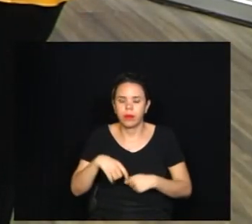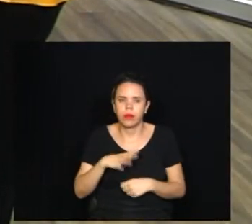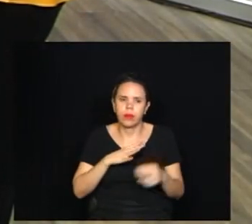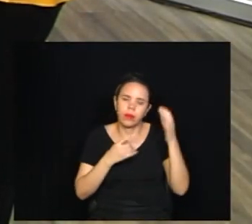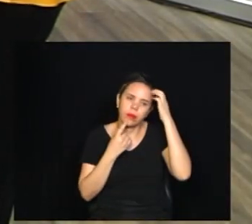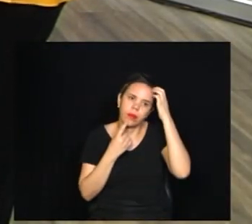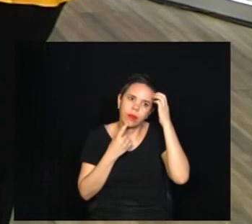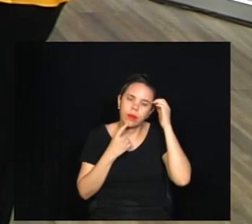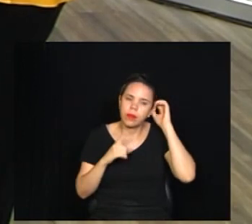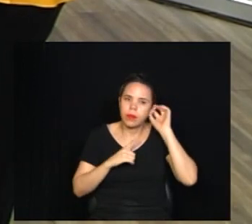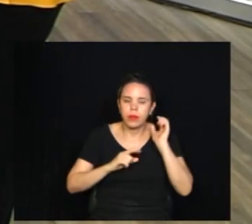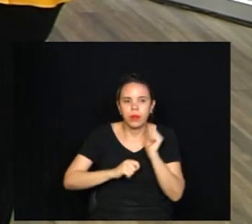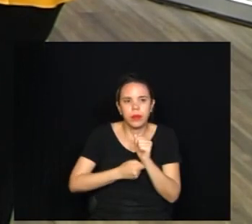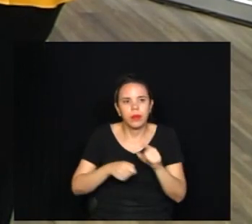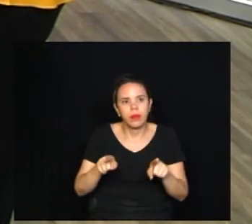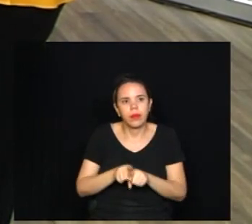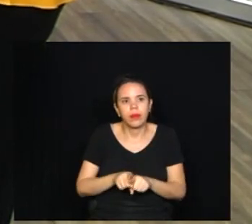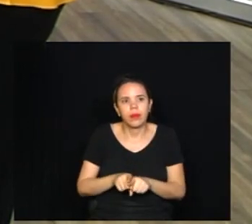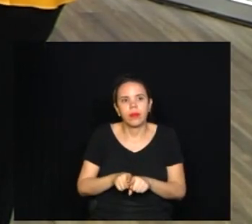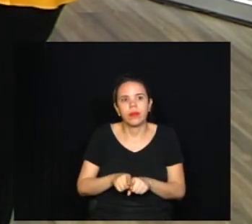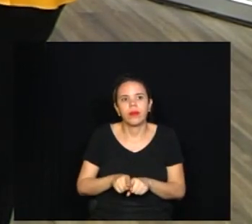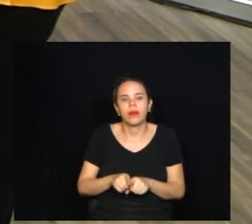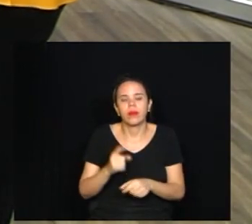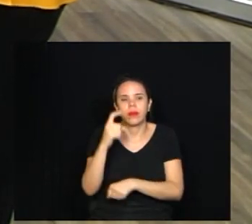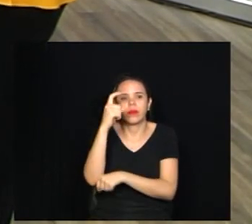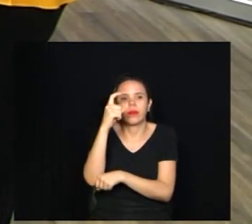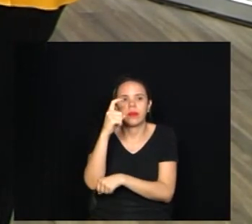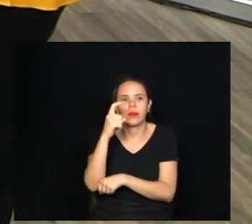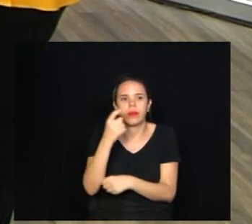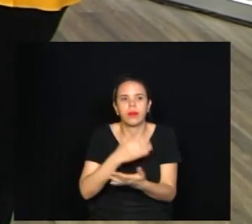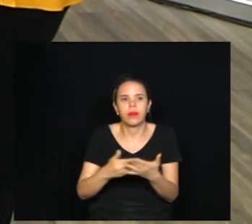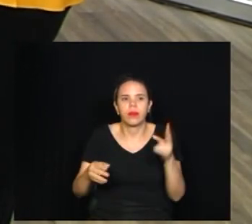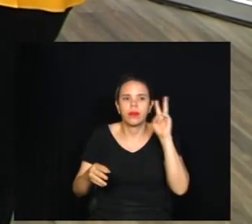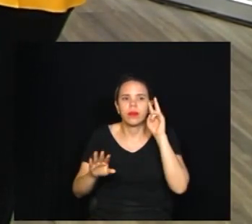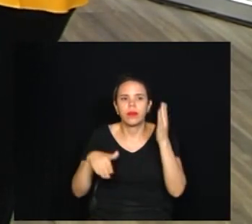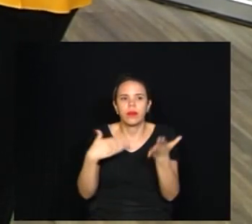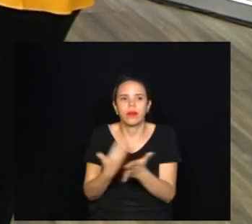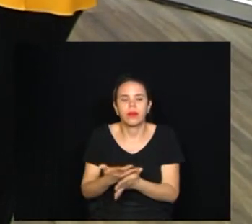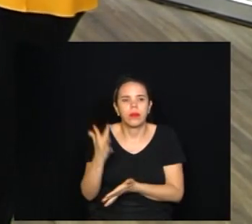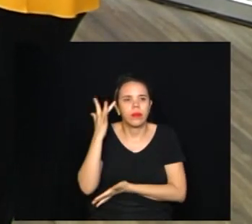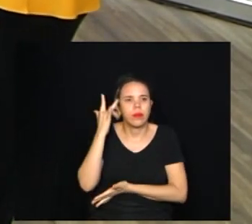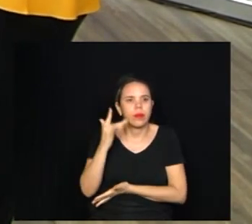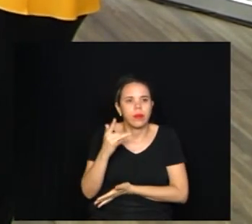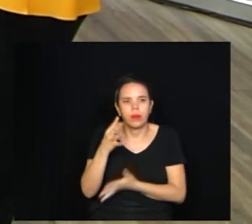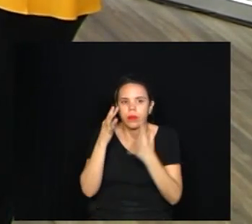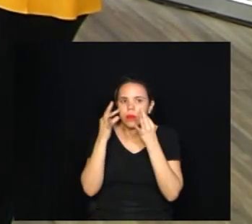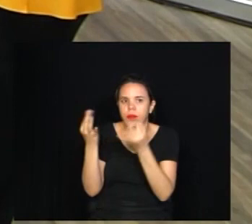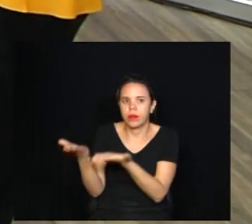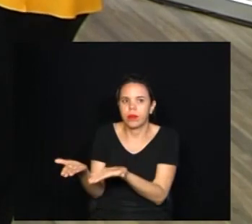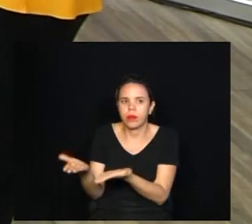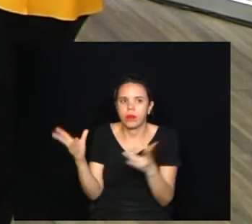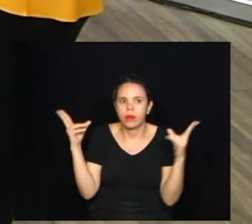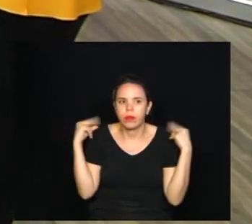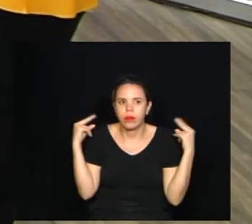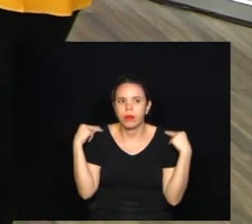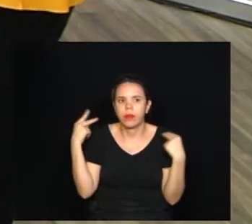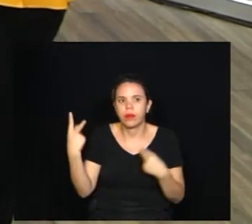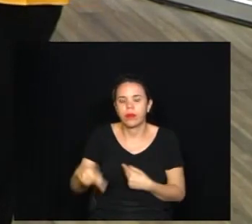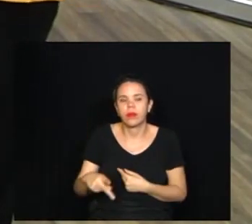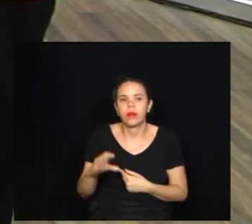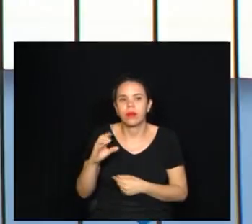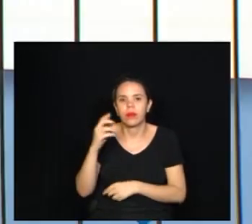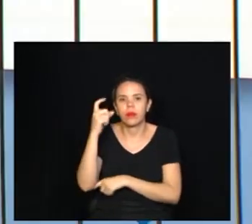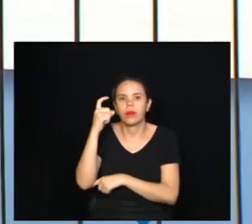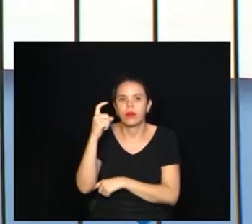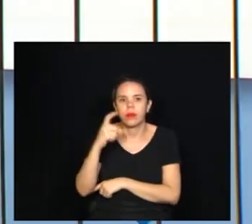Campinas. E tem bloqueio também no Cambuí, que começou na segunda-feira, vai até amanhã. Então, atenção, você é motorista. Lá no